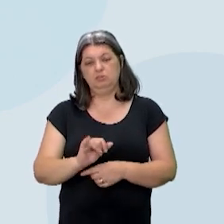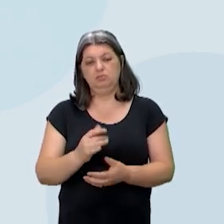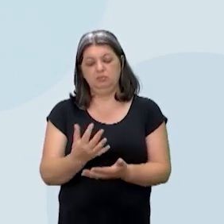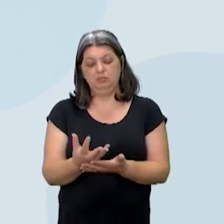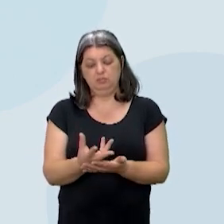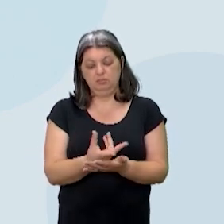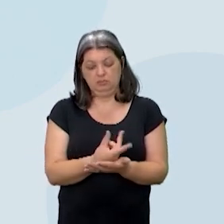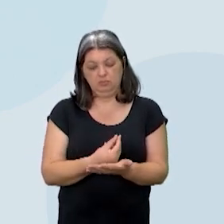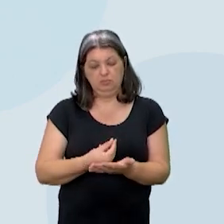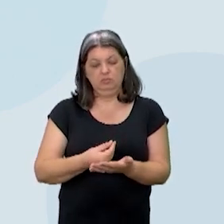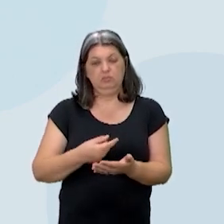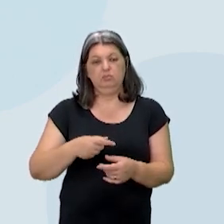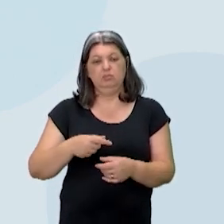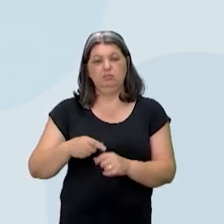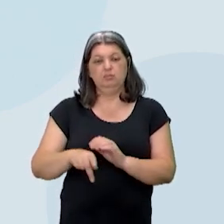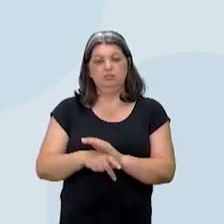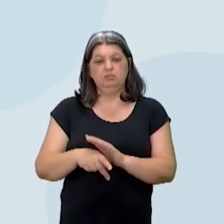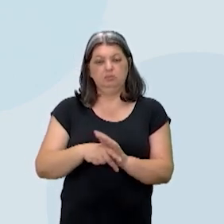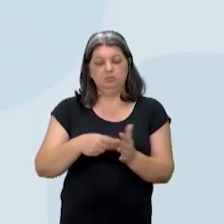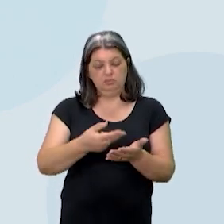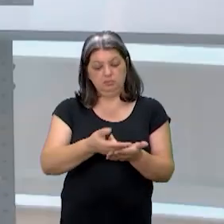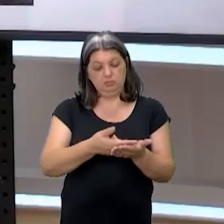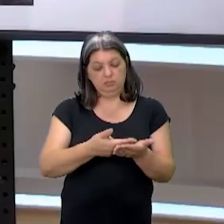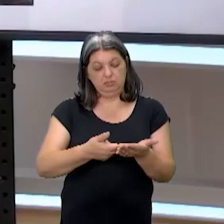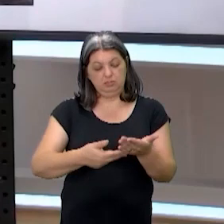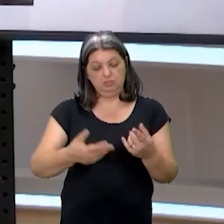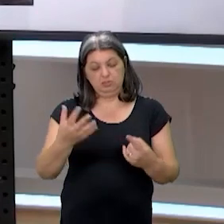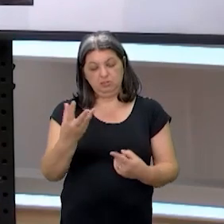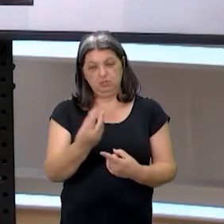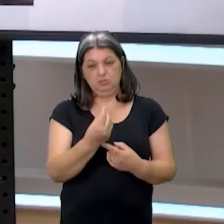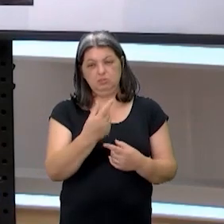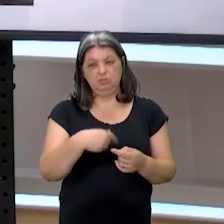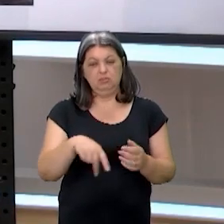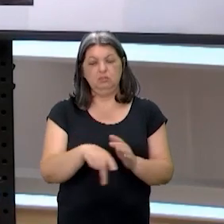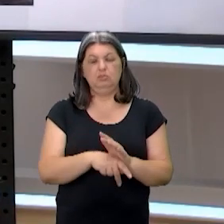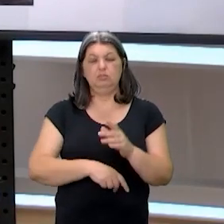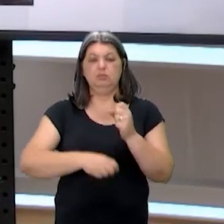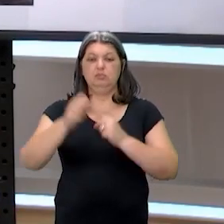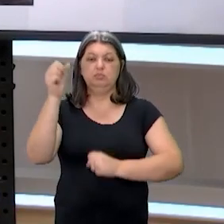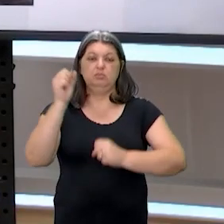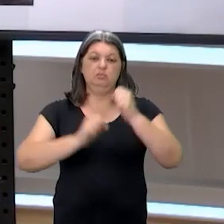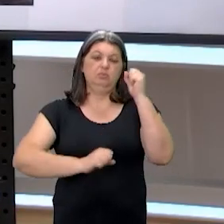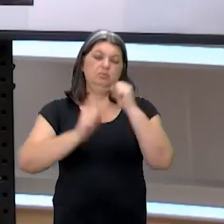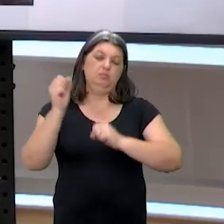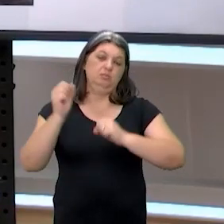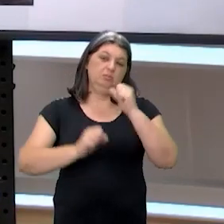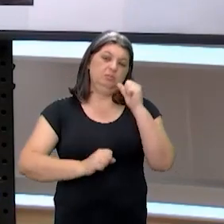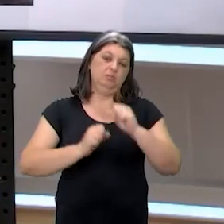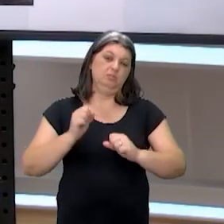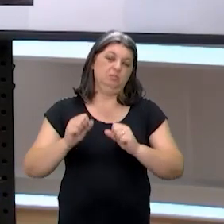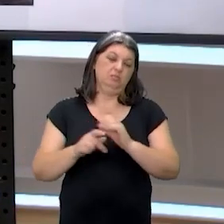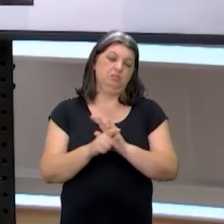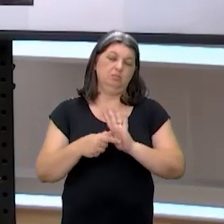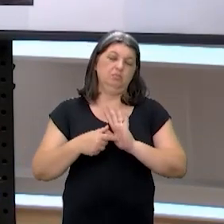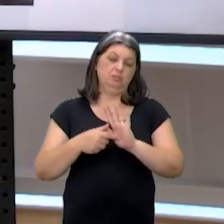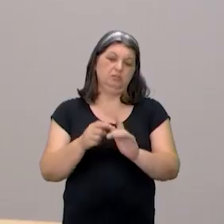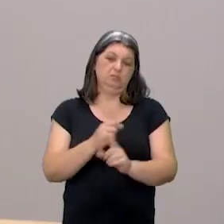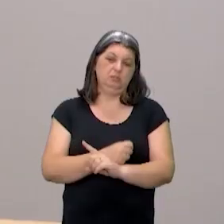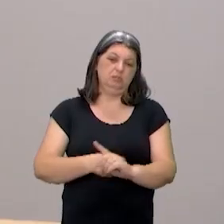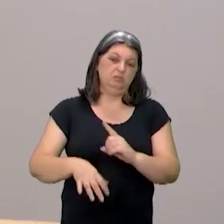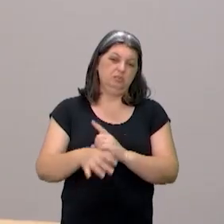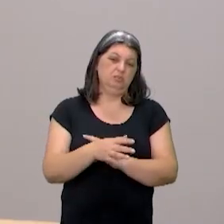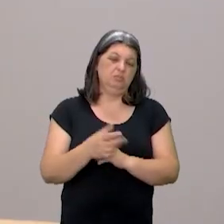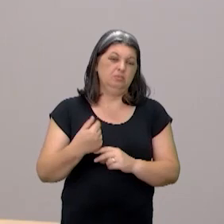esse processo alienante que a esteira fabril traz em nível social, não é isso? Porque se